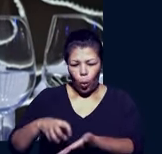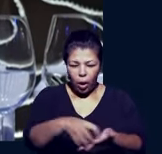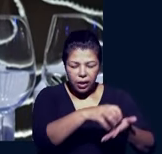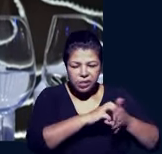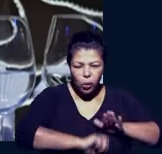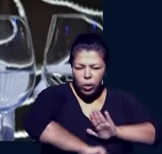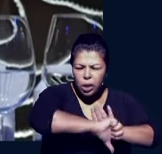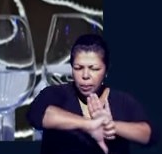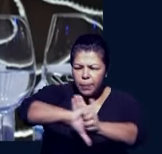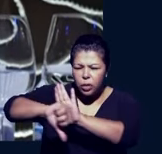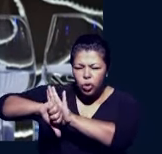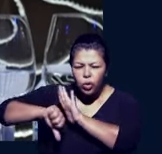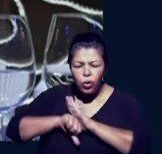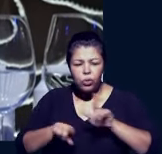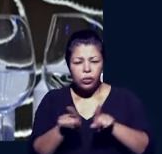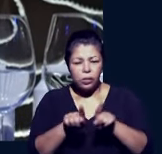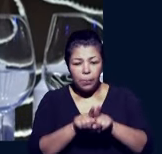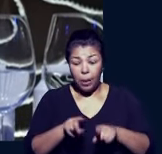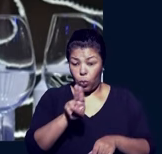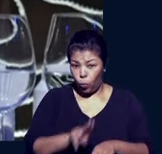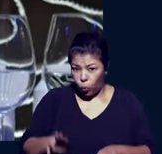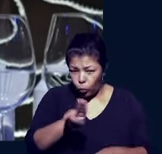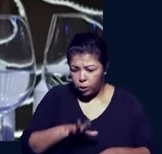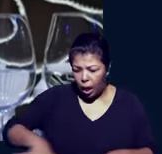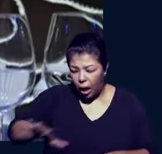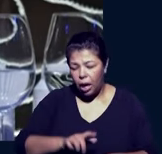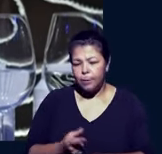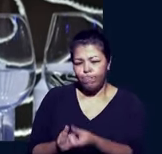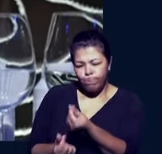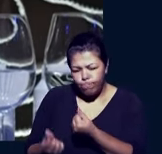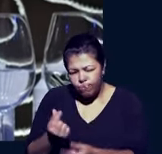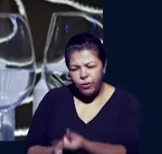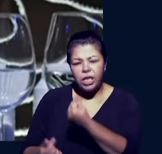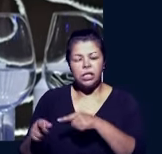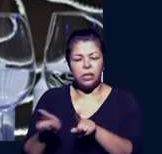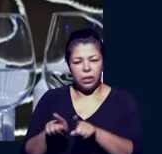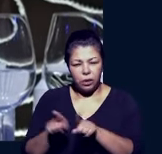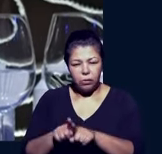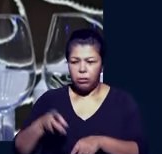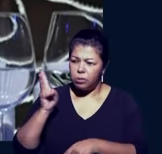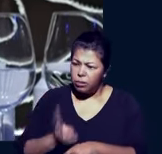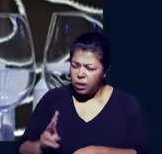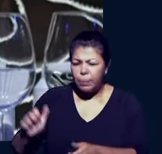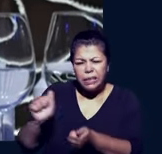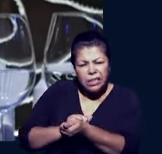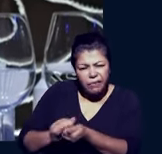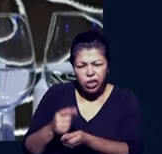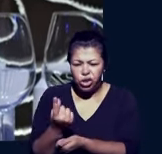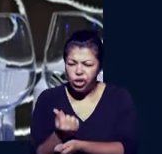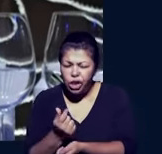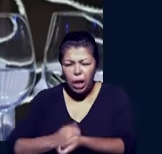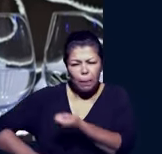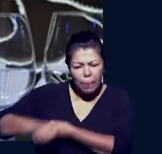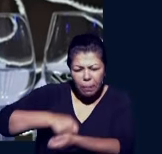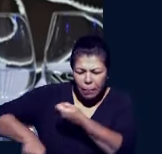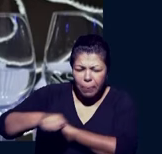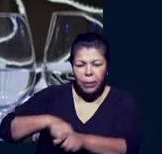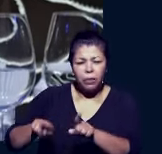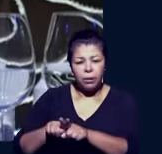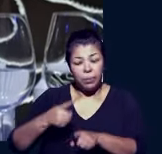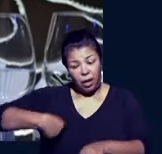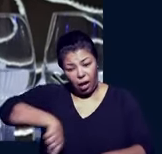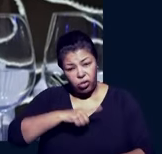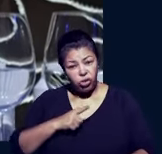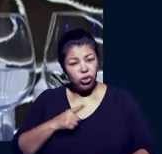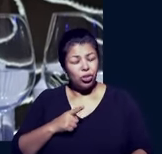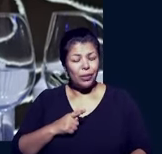dia usam mais o o sistema financeiro Nacional cada dia estão lavando de dinheiro nós temos um problema grave